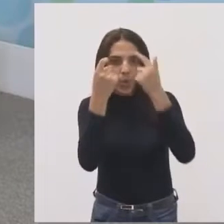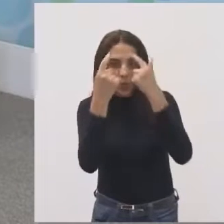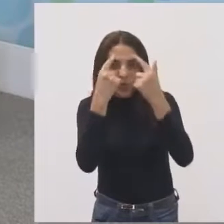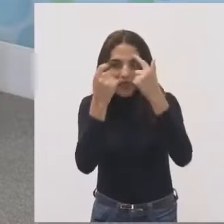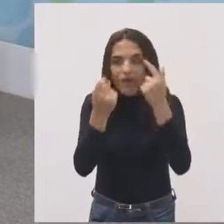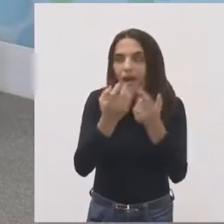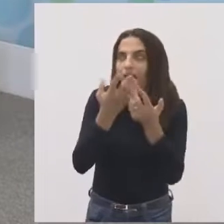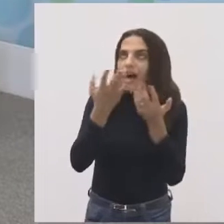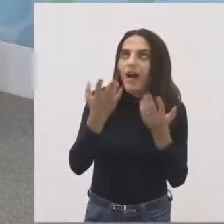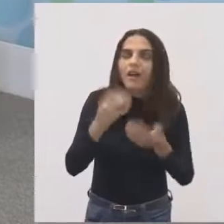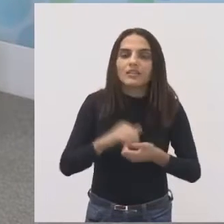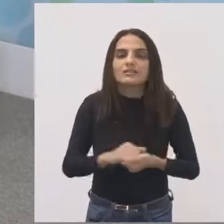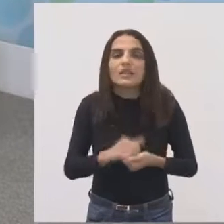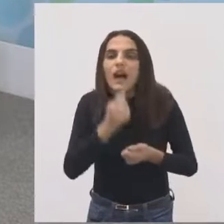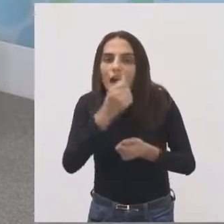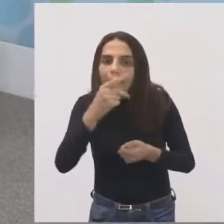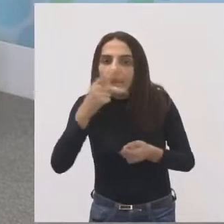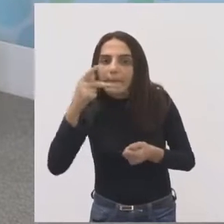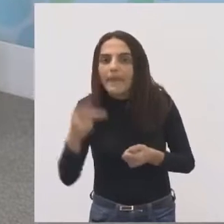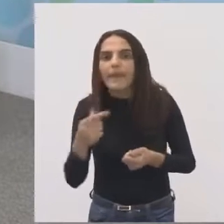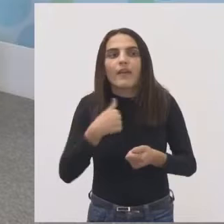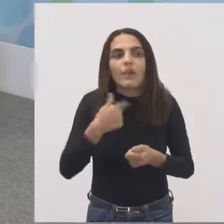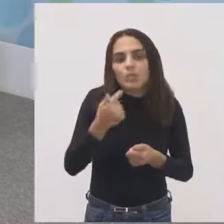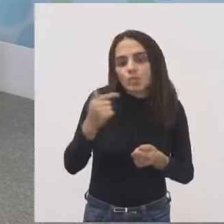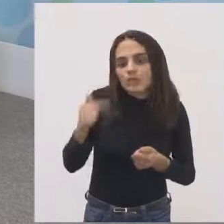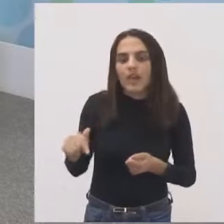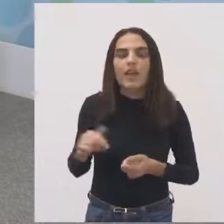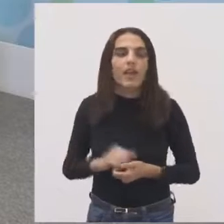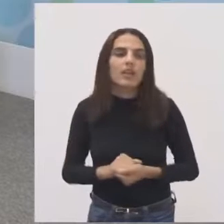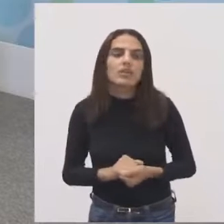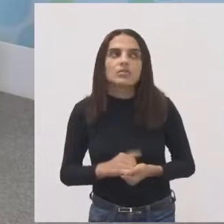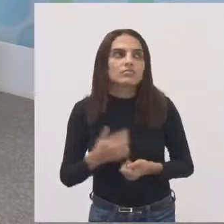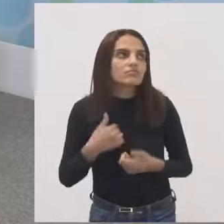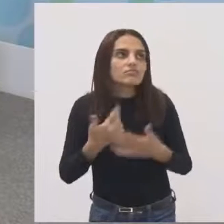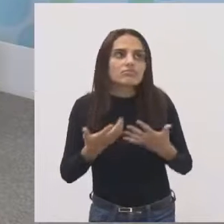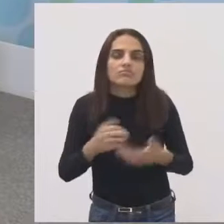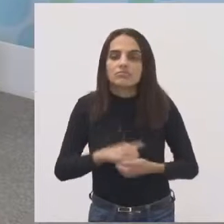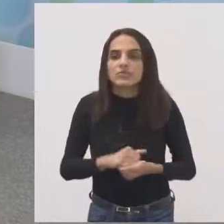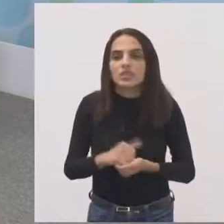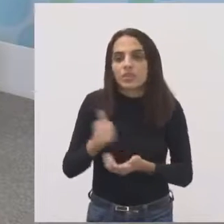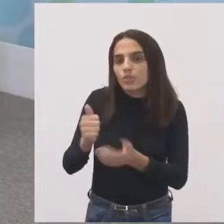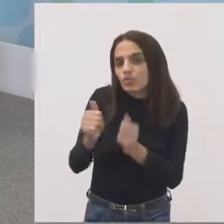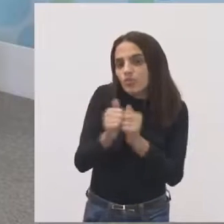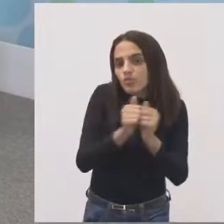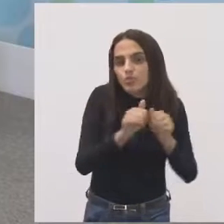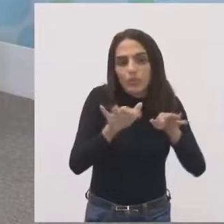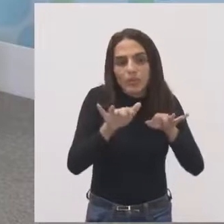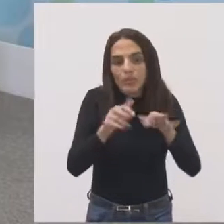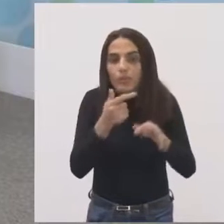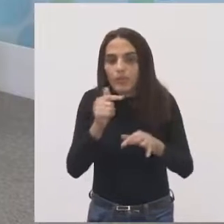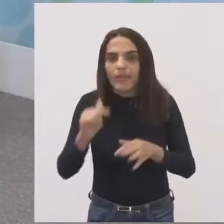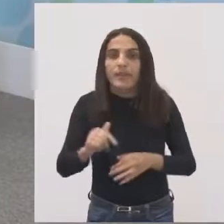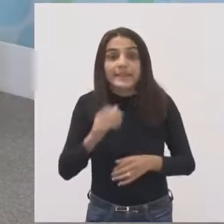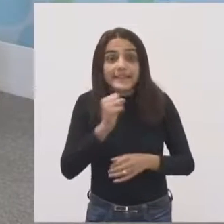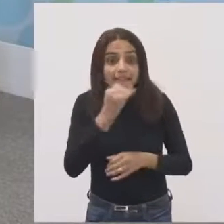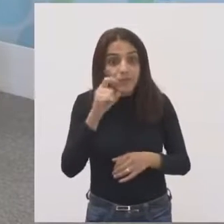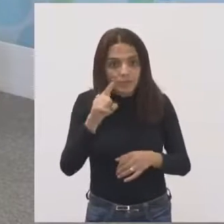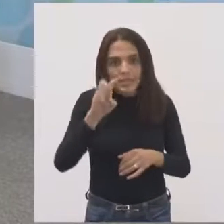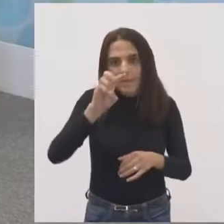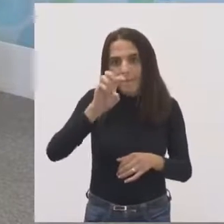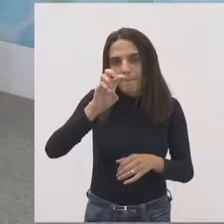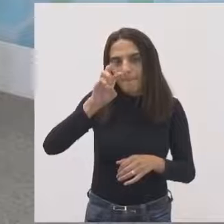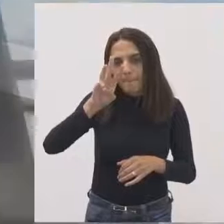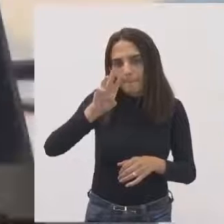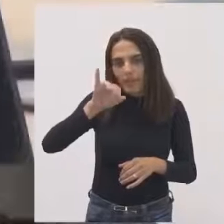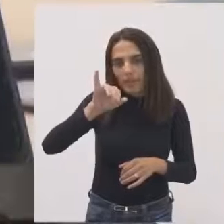qual... aplicativo eu não tenho, enfim, que não vem junto. Se você entrar no site da Microsoft, ou